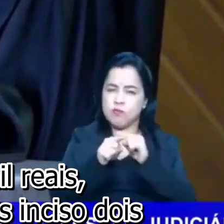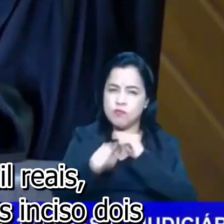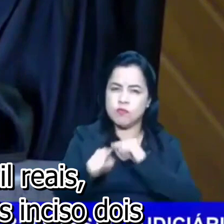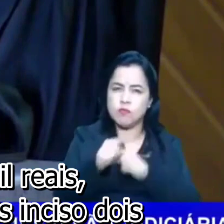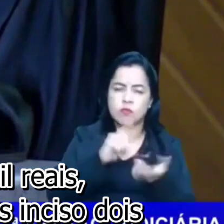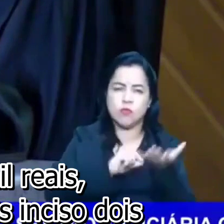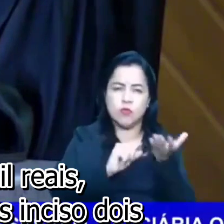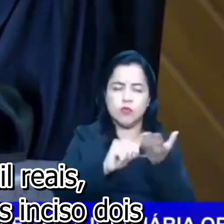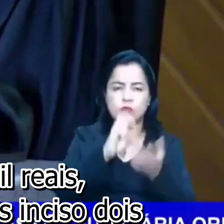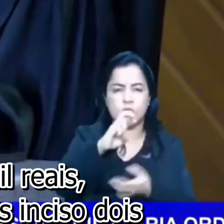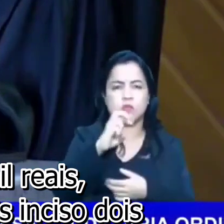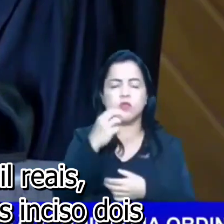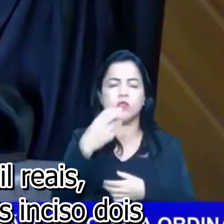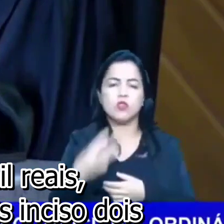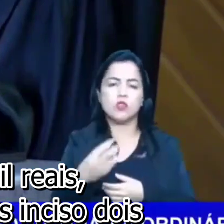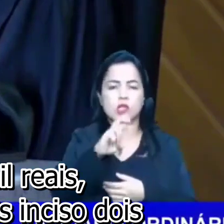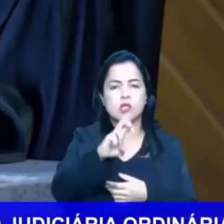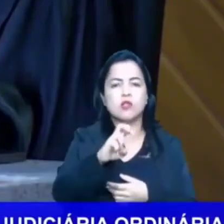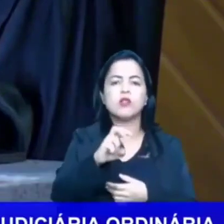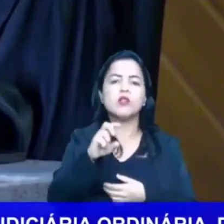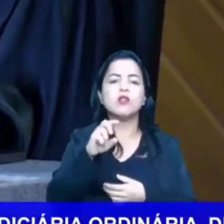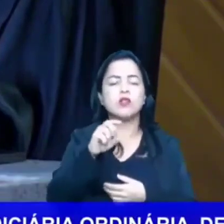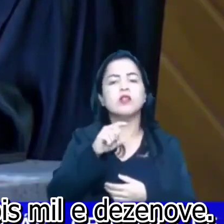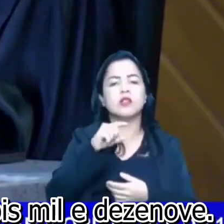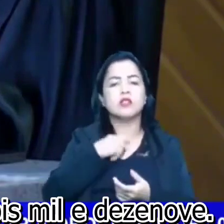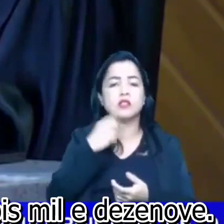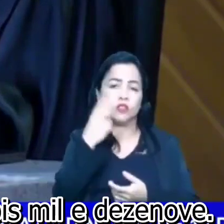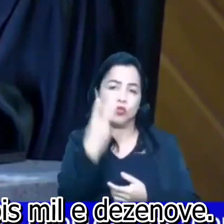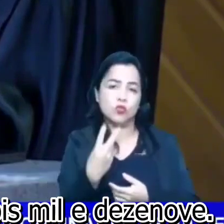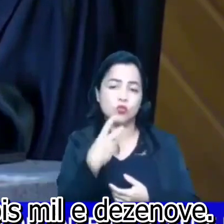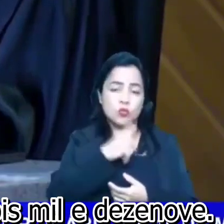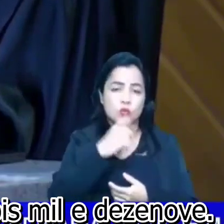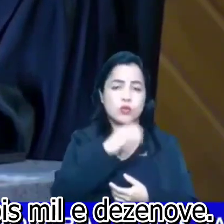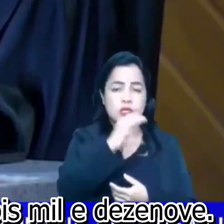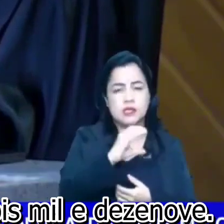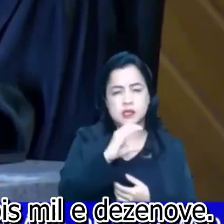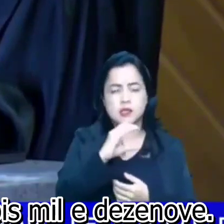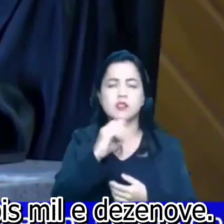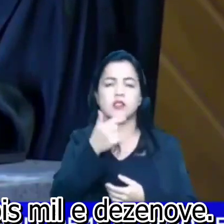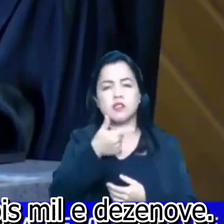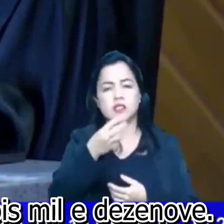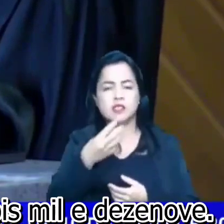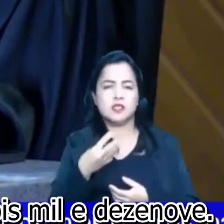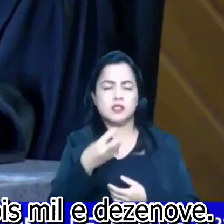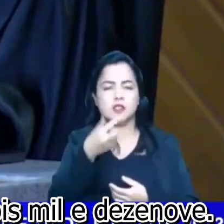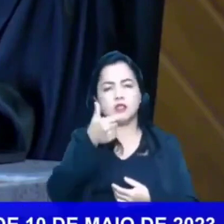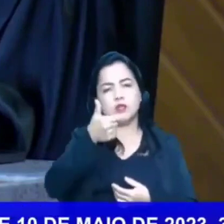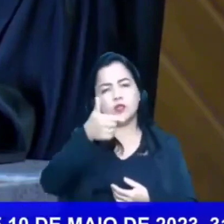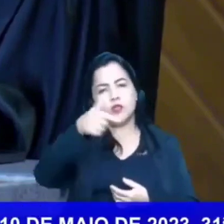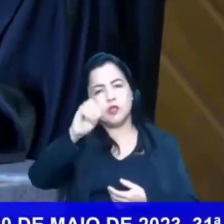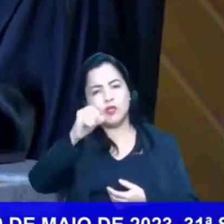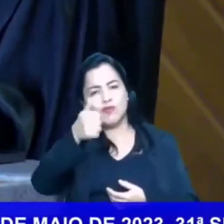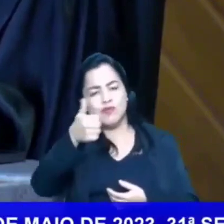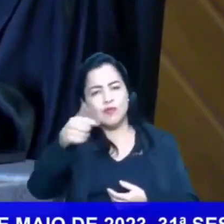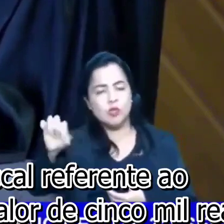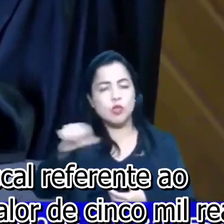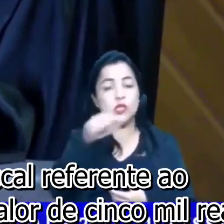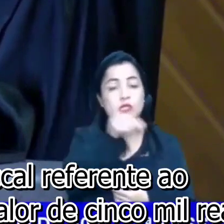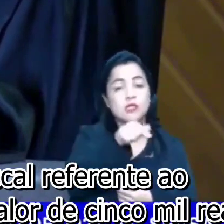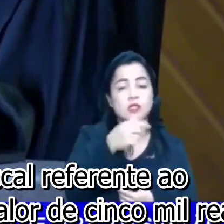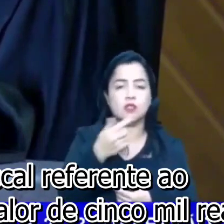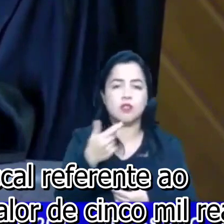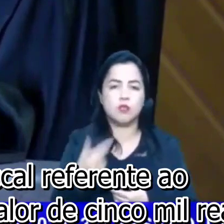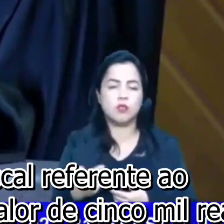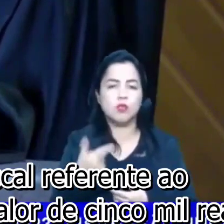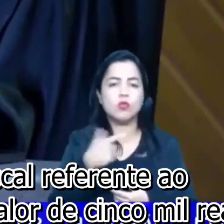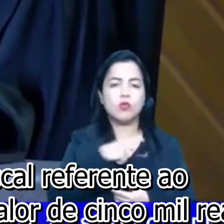no artigo 53, inciso 2c da Resolução do TSE 23.607 de 2019. 7.2, não foi